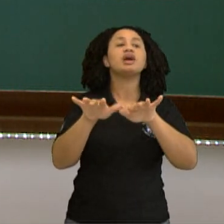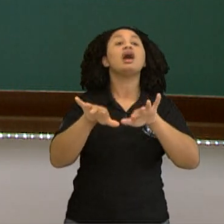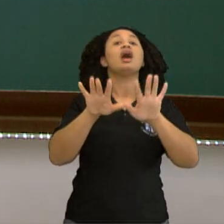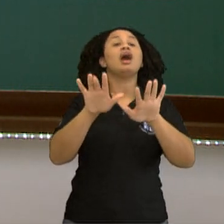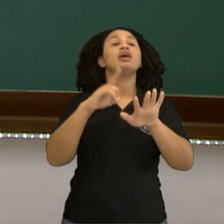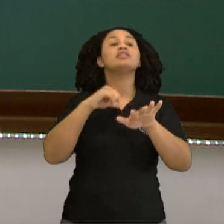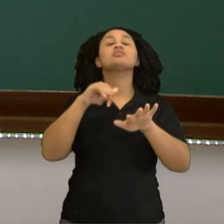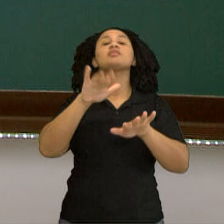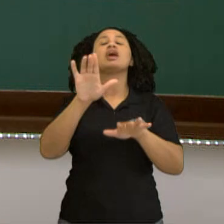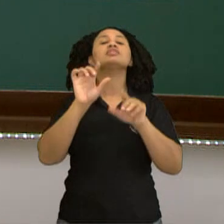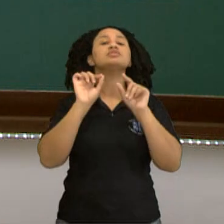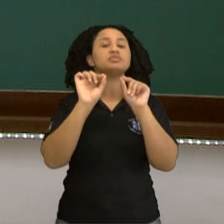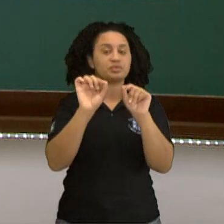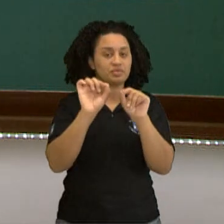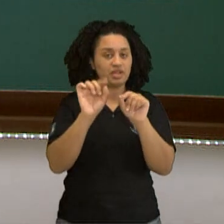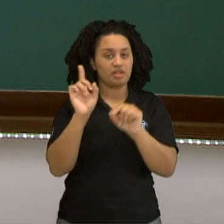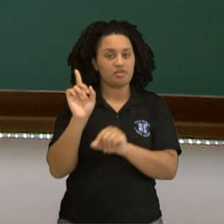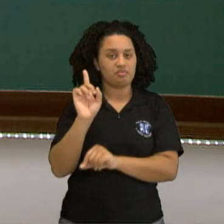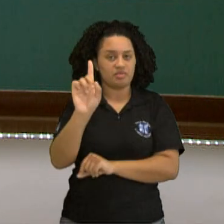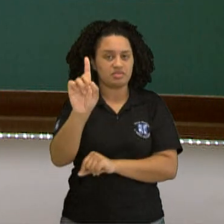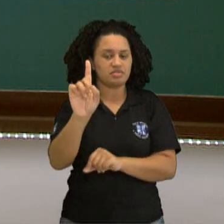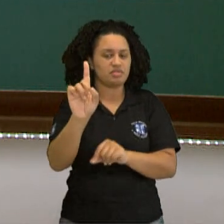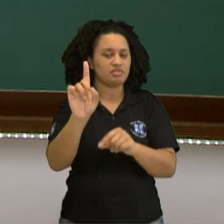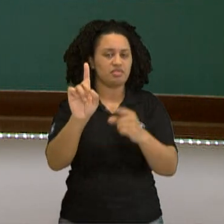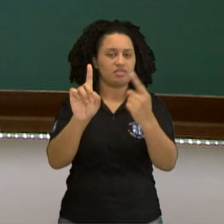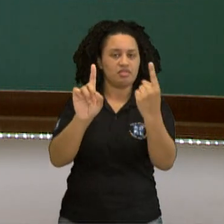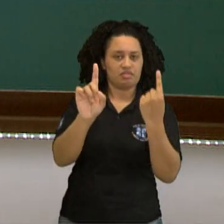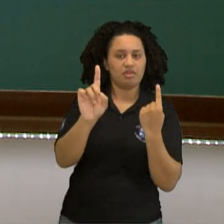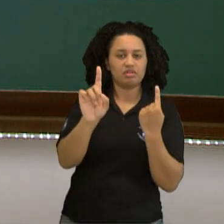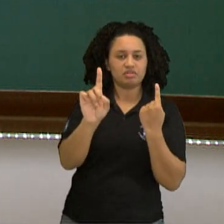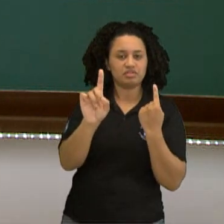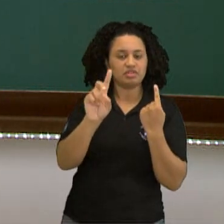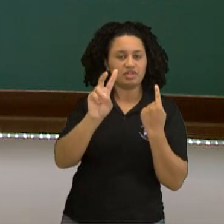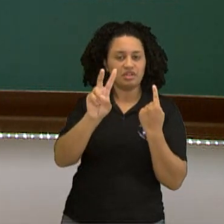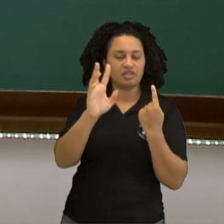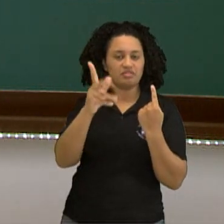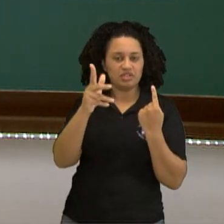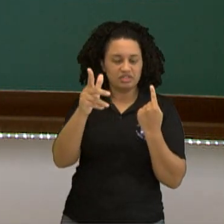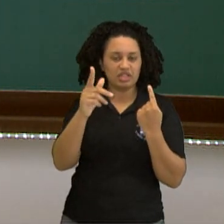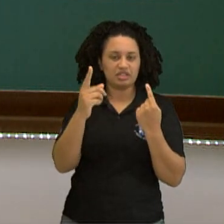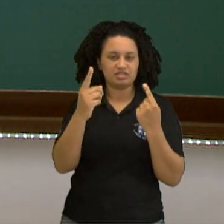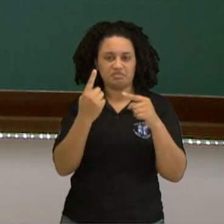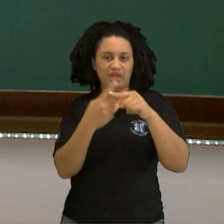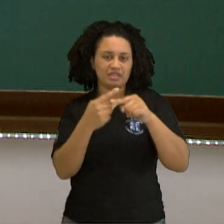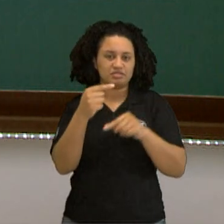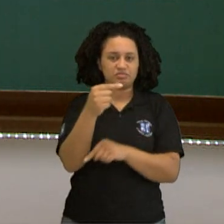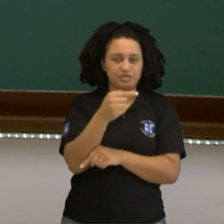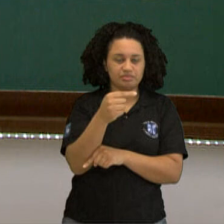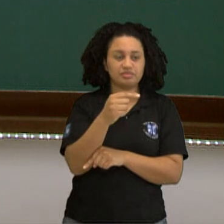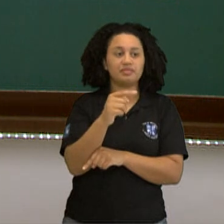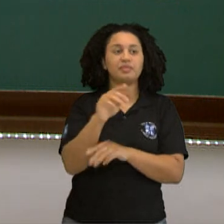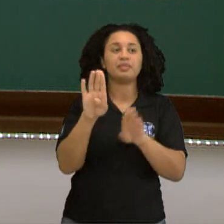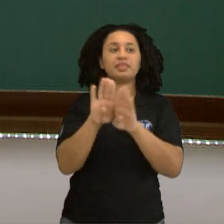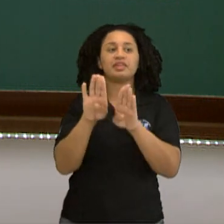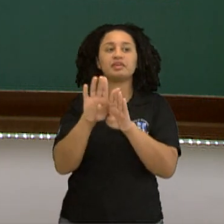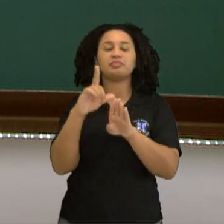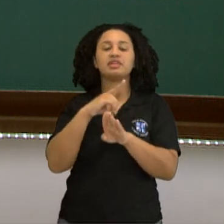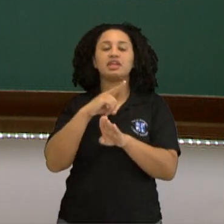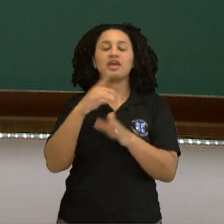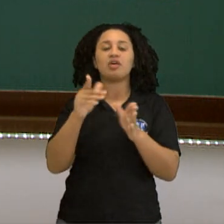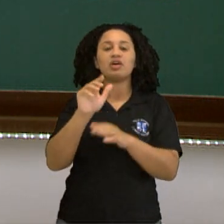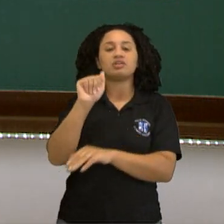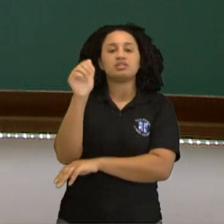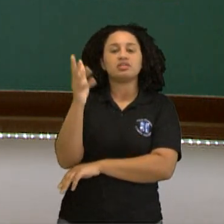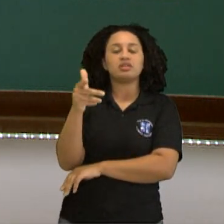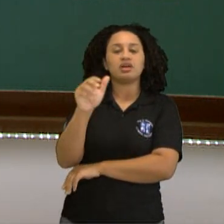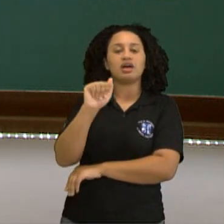um. Além do progressivo e do retrógrado, certo, que está relacionado com o sinal da velocidade, nós temos um movimento